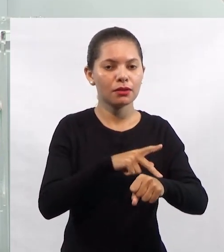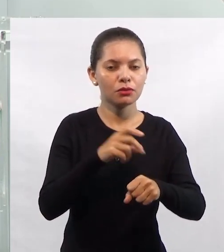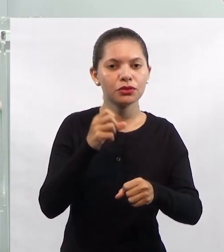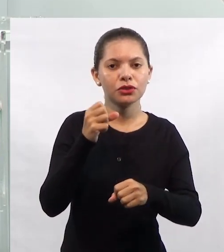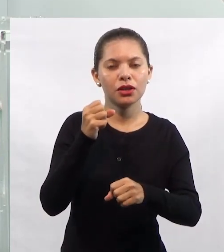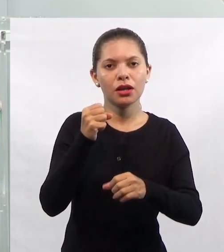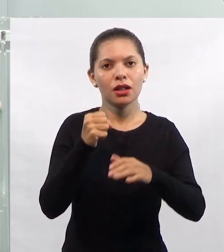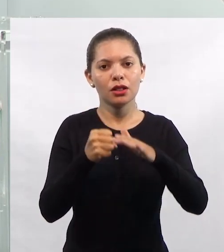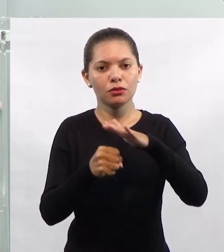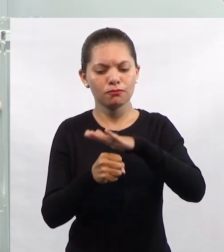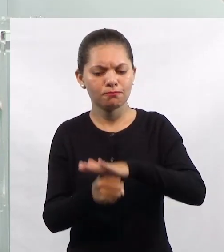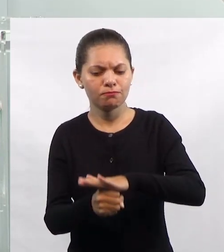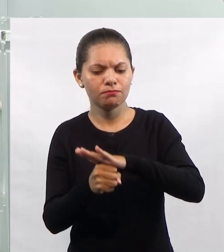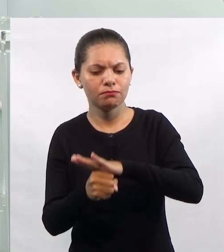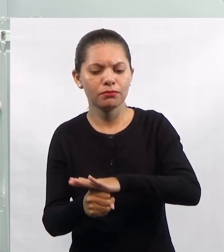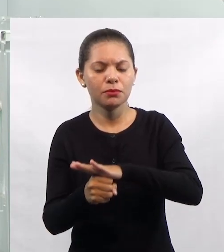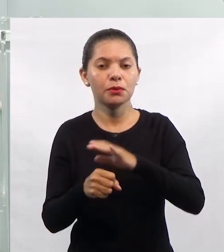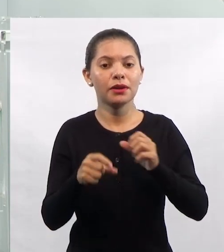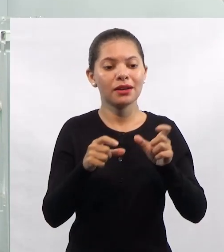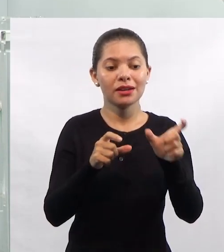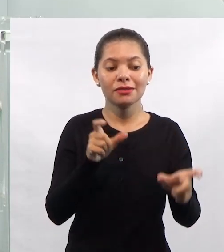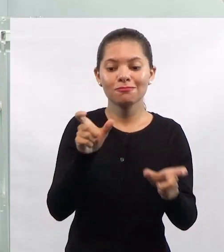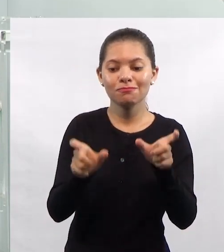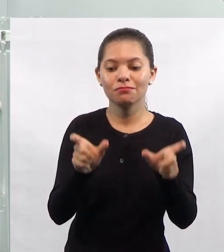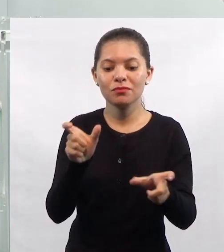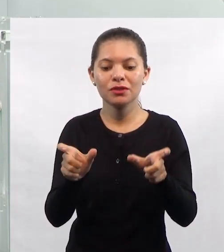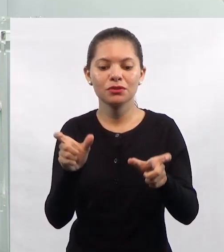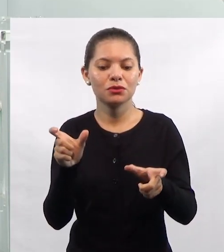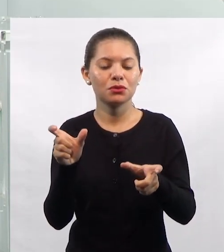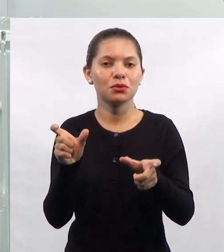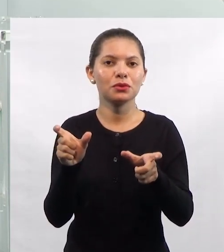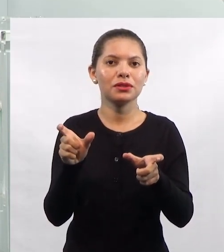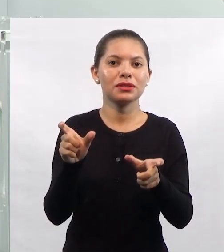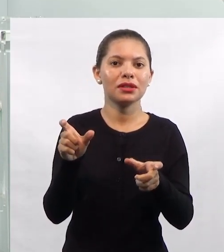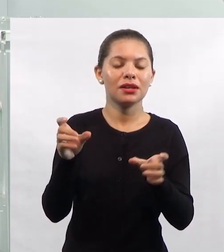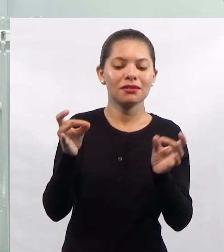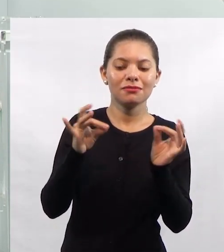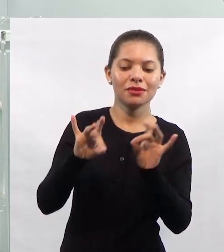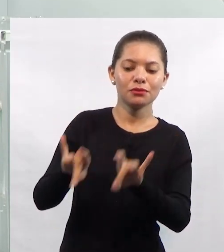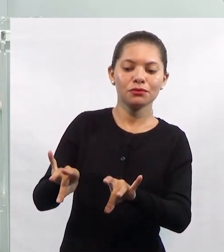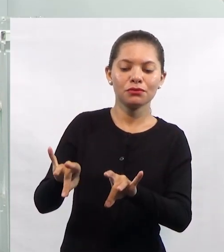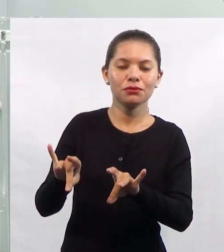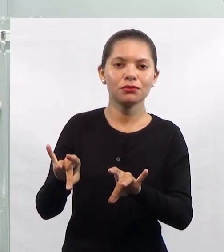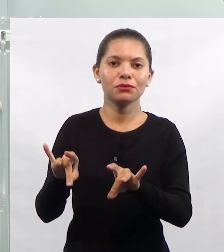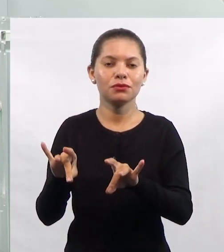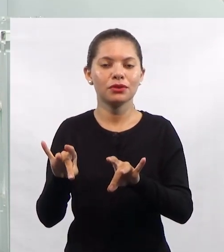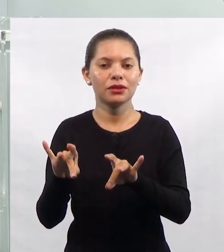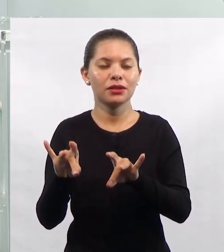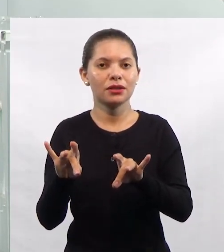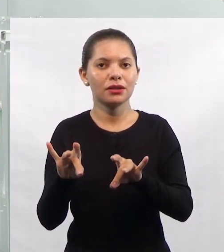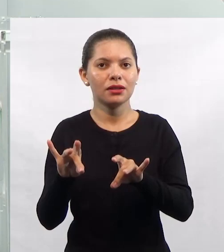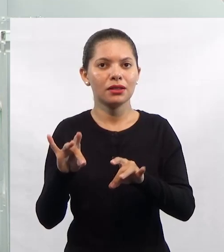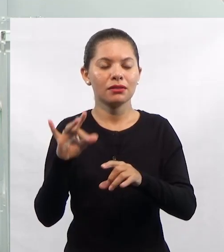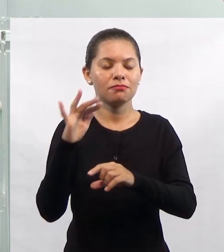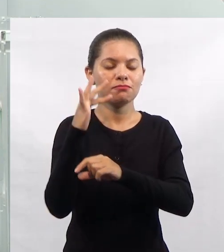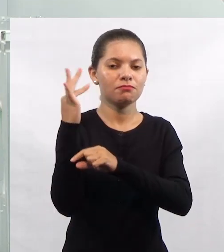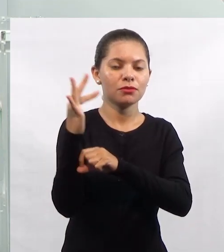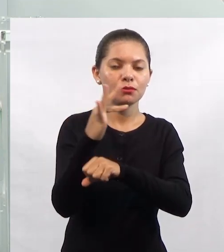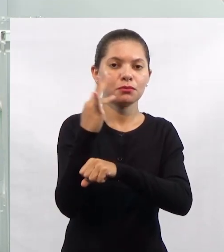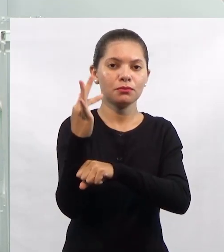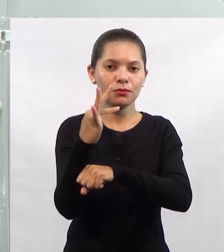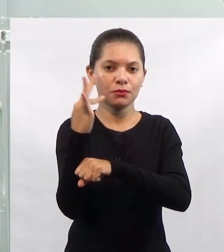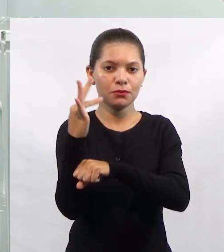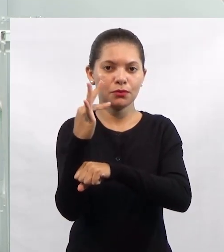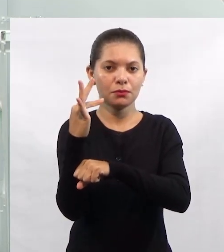da pedagogia do oprimido, de que essas pessoas que se encontram excluídas da escola, do processo formal